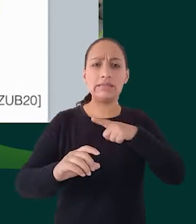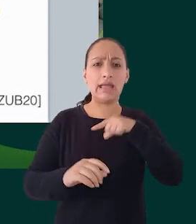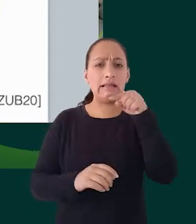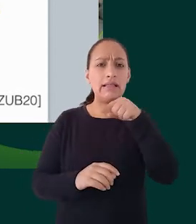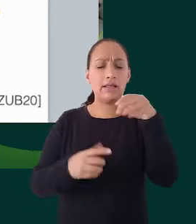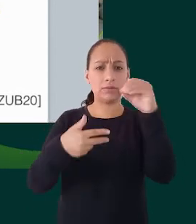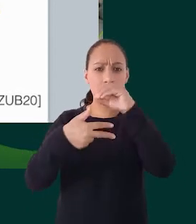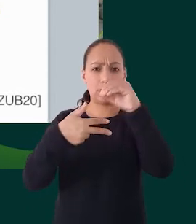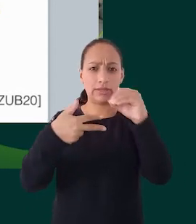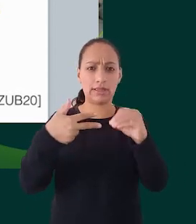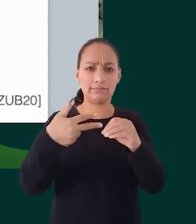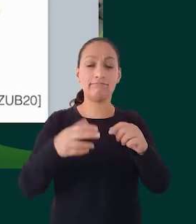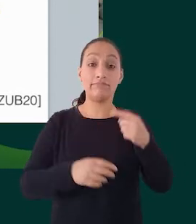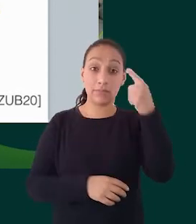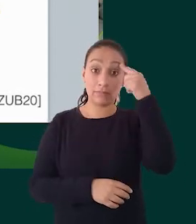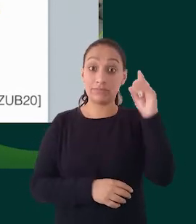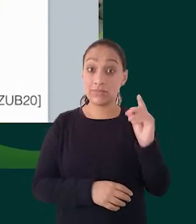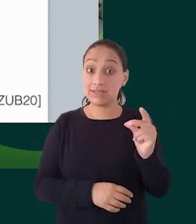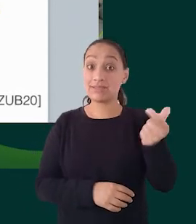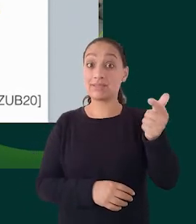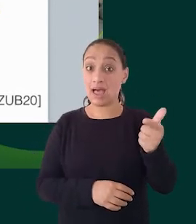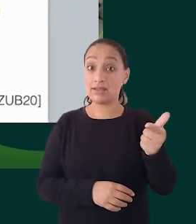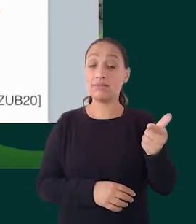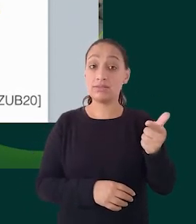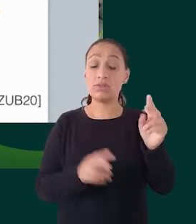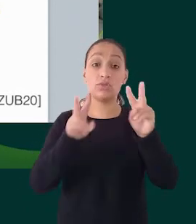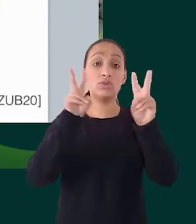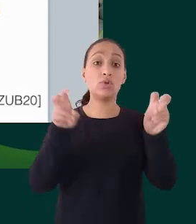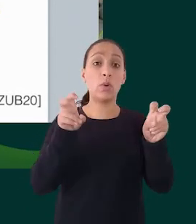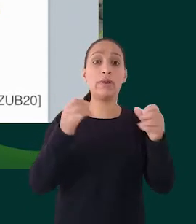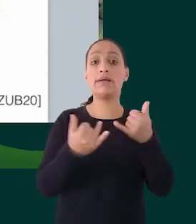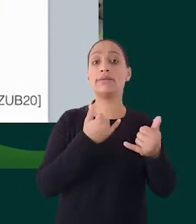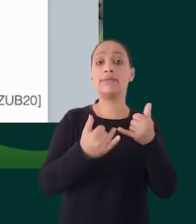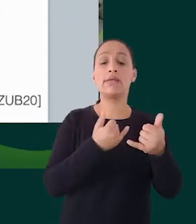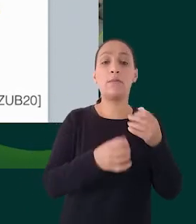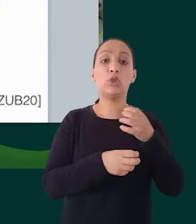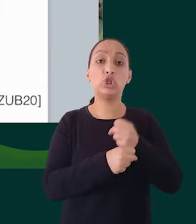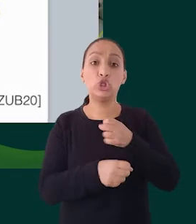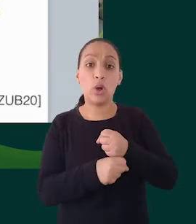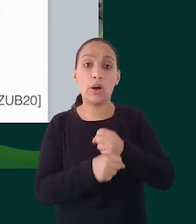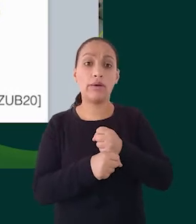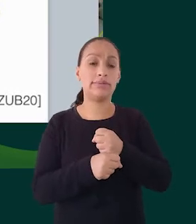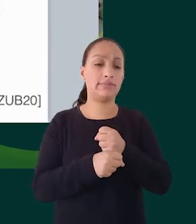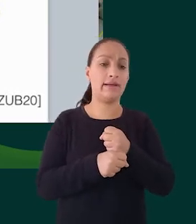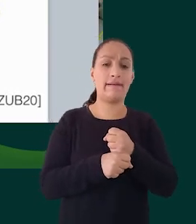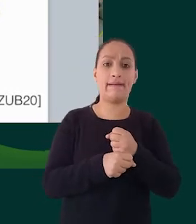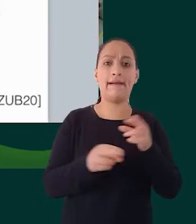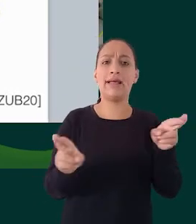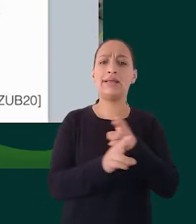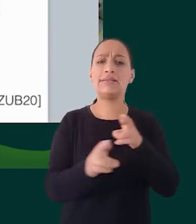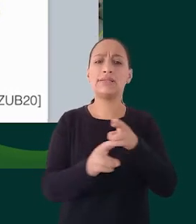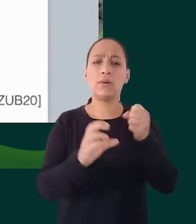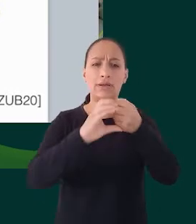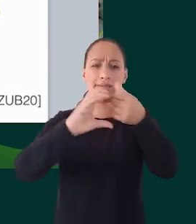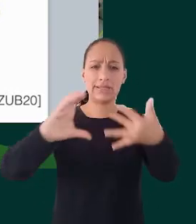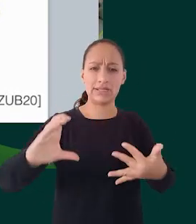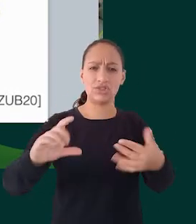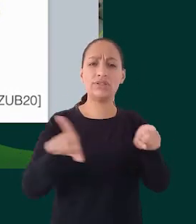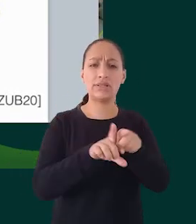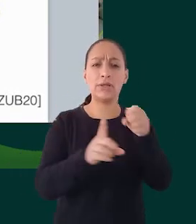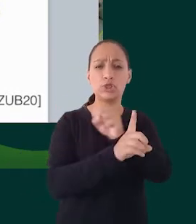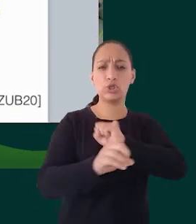insights ali sobre, por exemplo, a nota dos alunos em relação às suas características